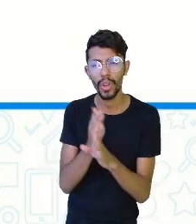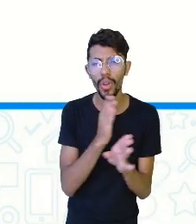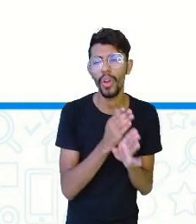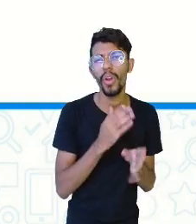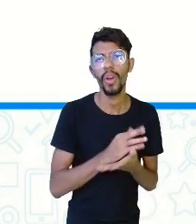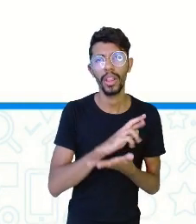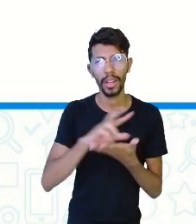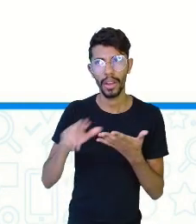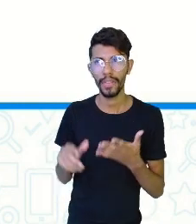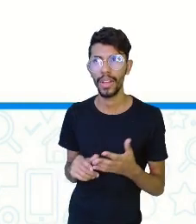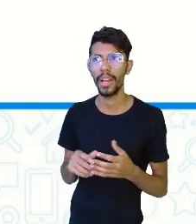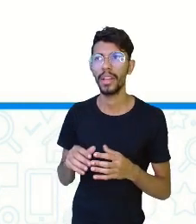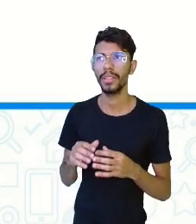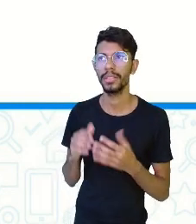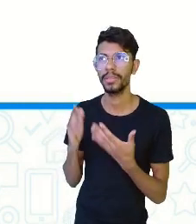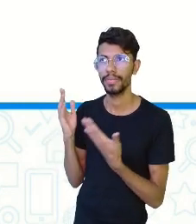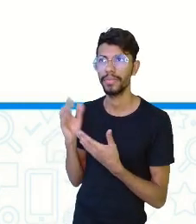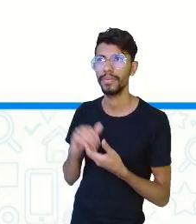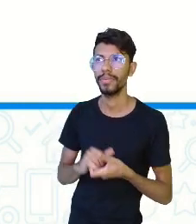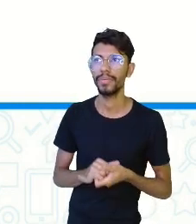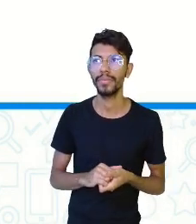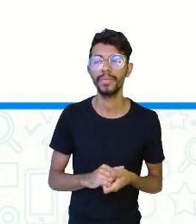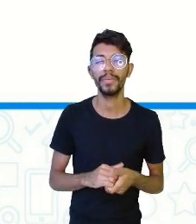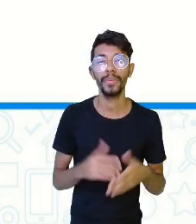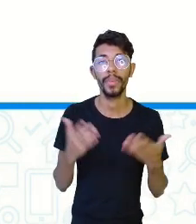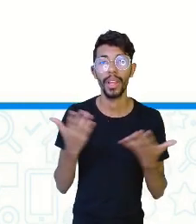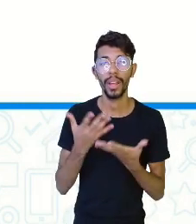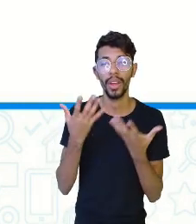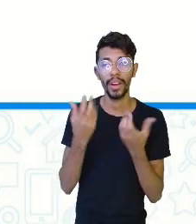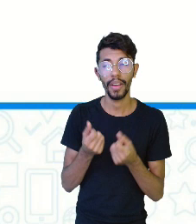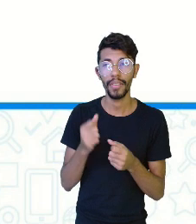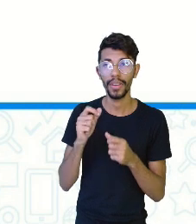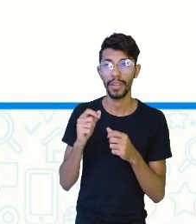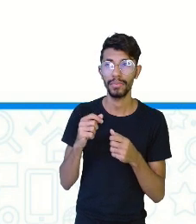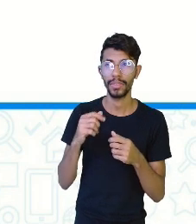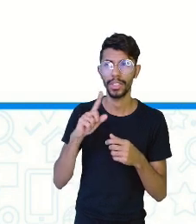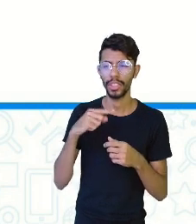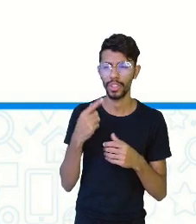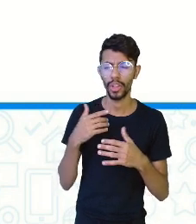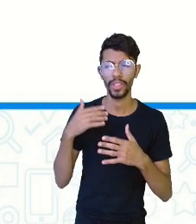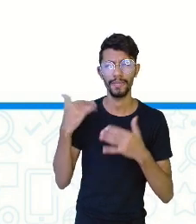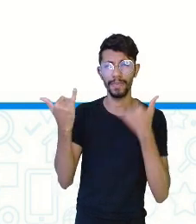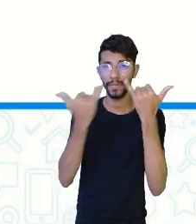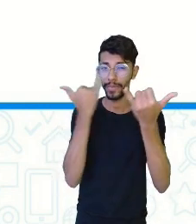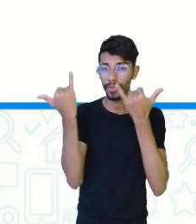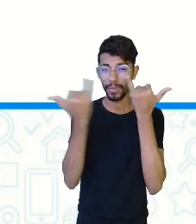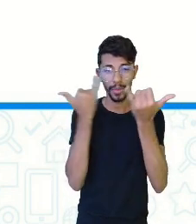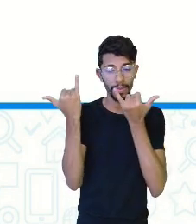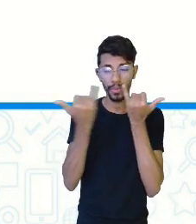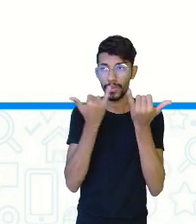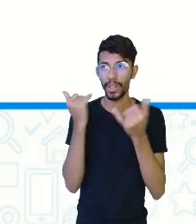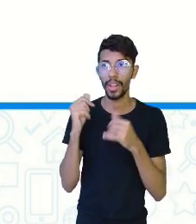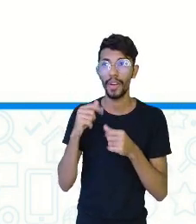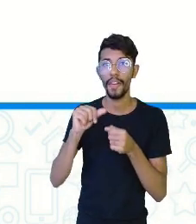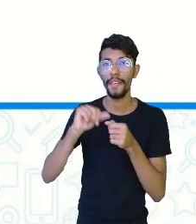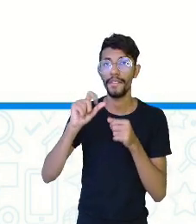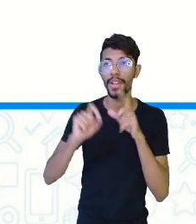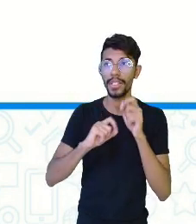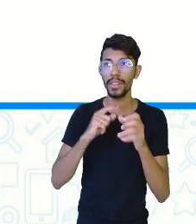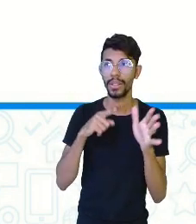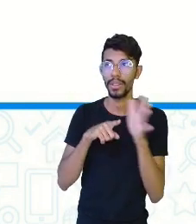vegetação que são os manguezais. Agora, depois de tanta informação, eu vou te fazer